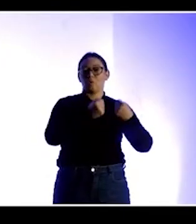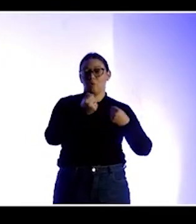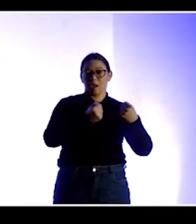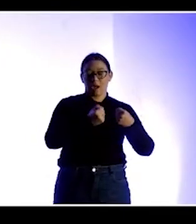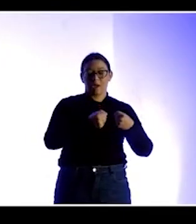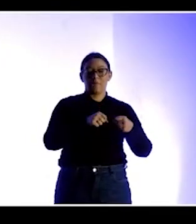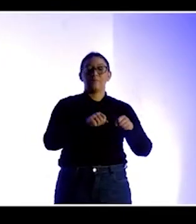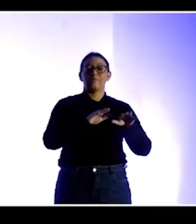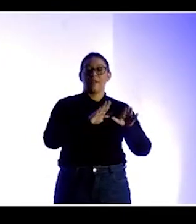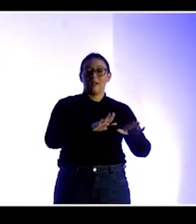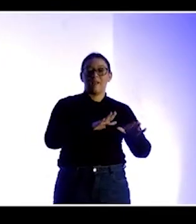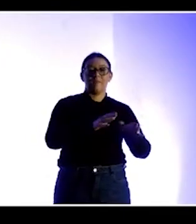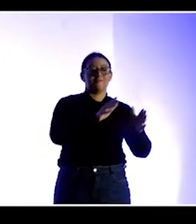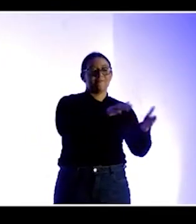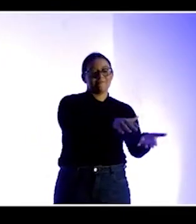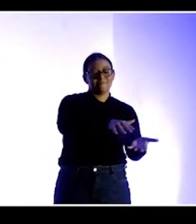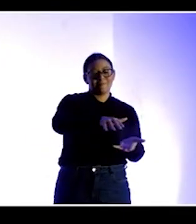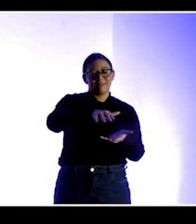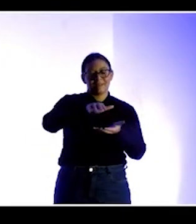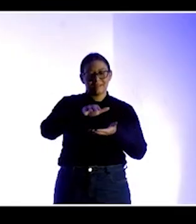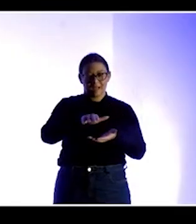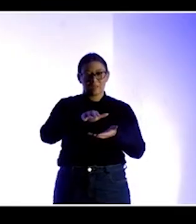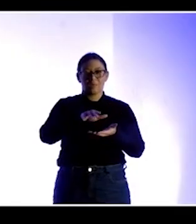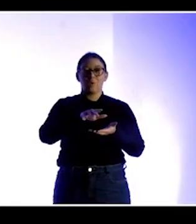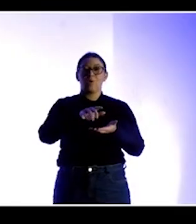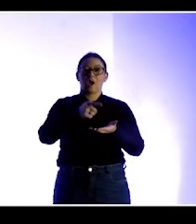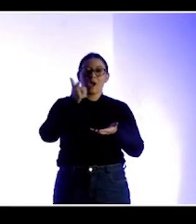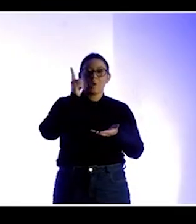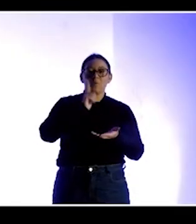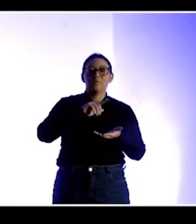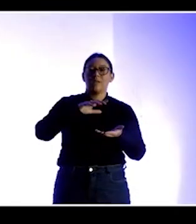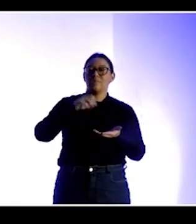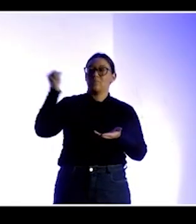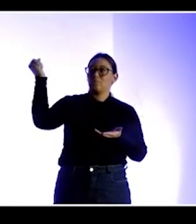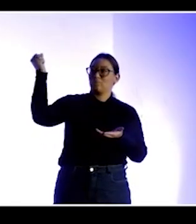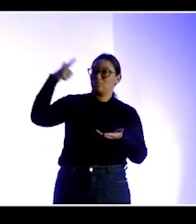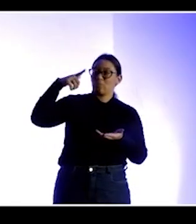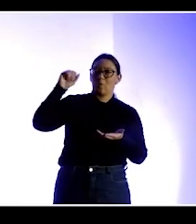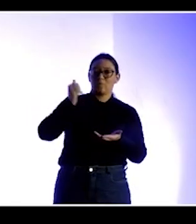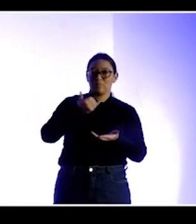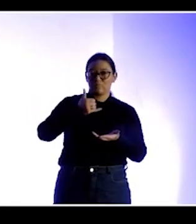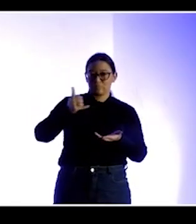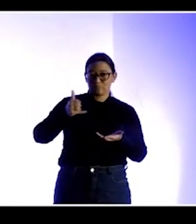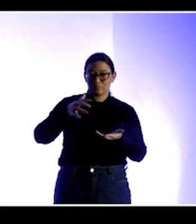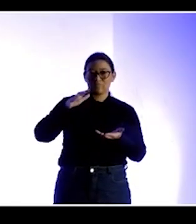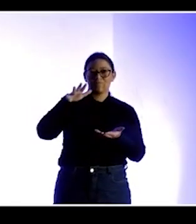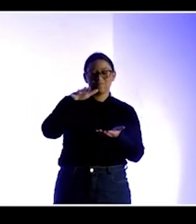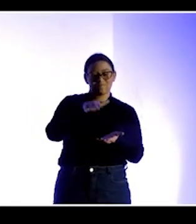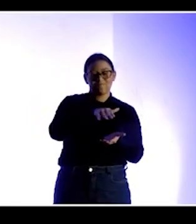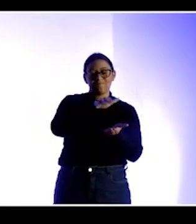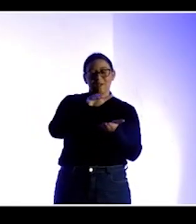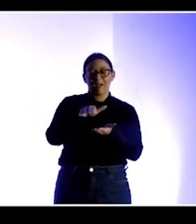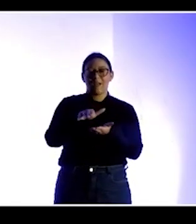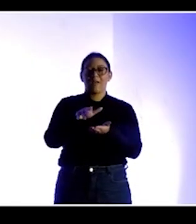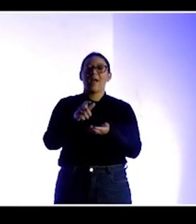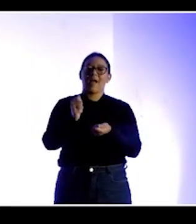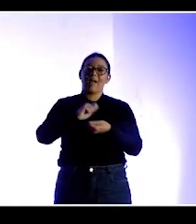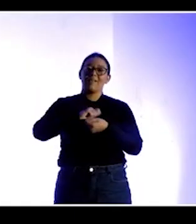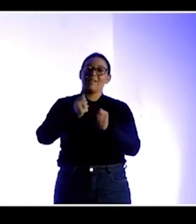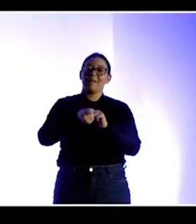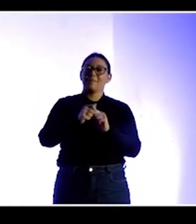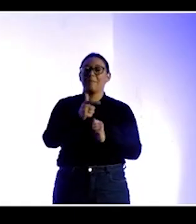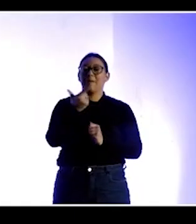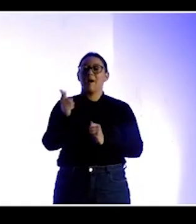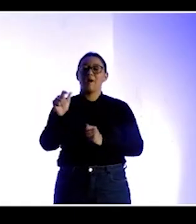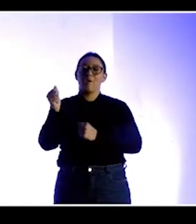gabinete estacionário, e eu carrego ela lentamente com o sol, e o carregador aqui puxa energia dela e nunca da rede. Então com